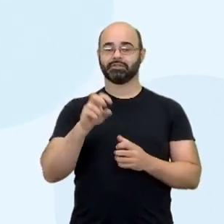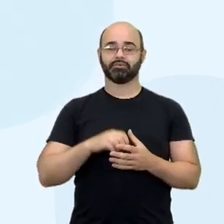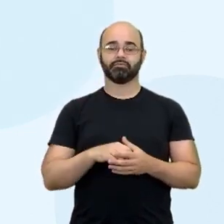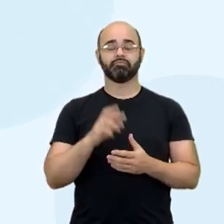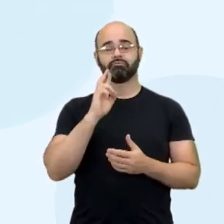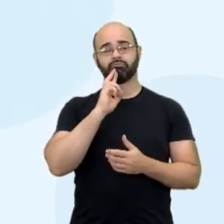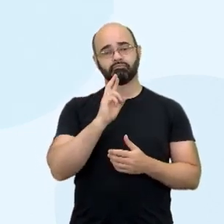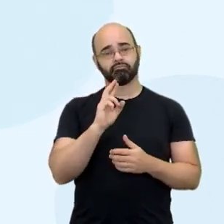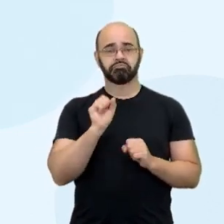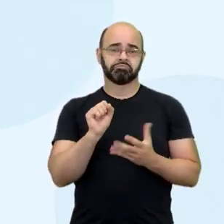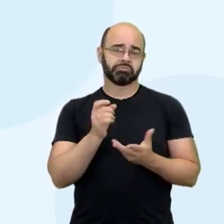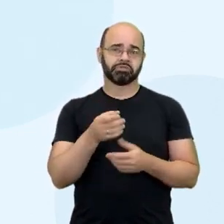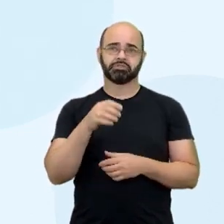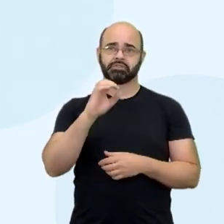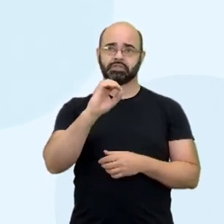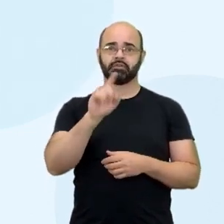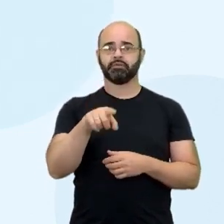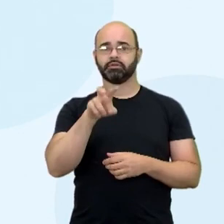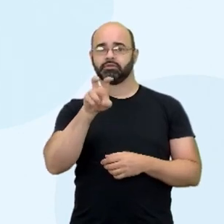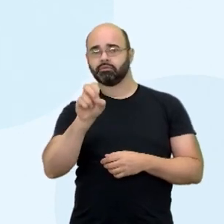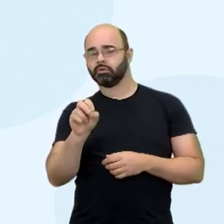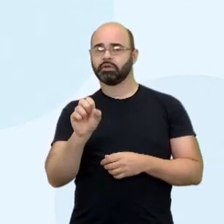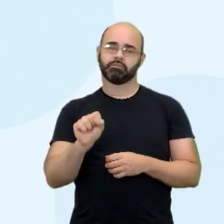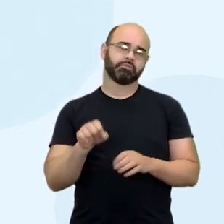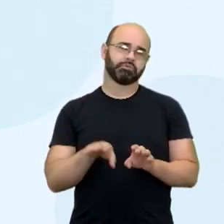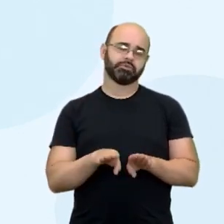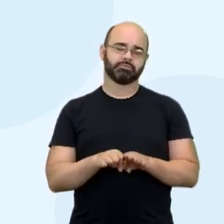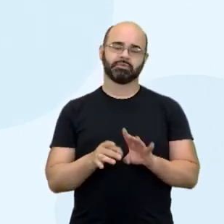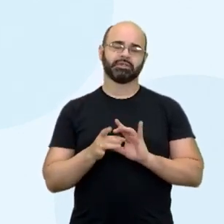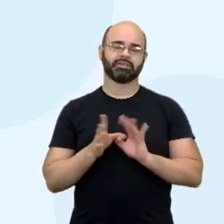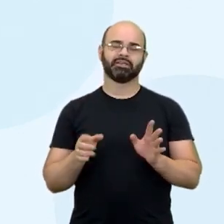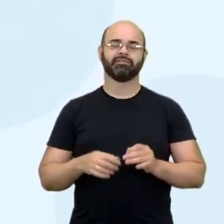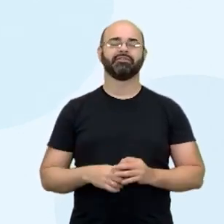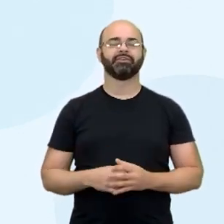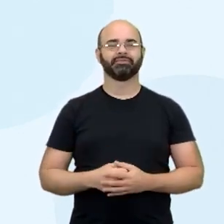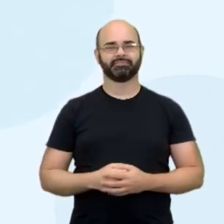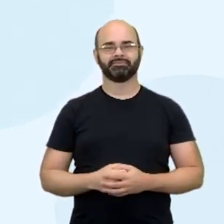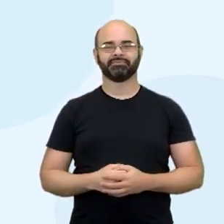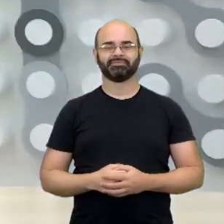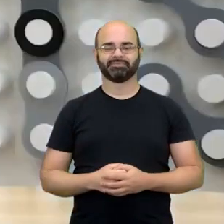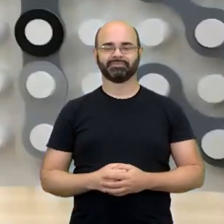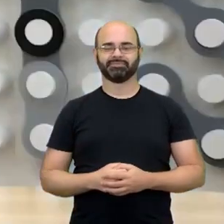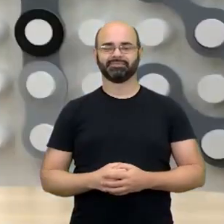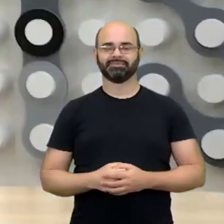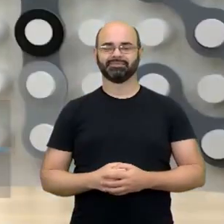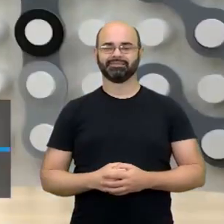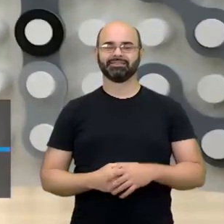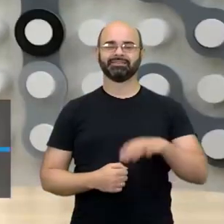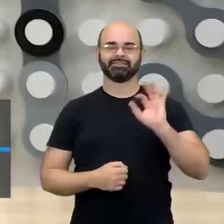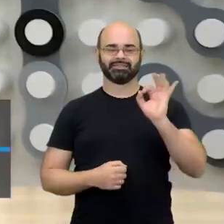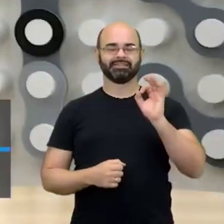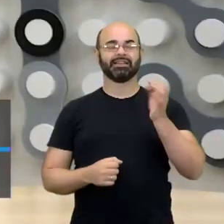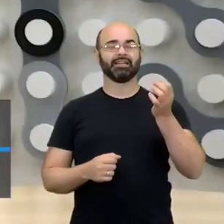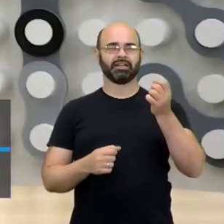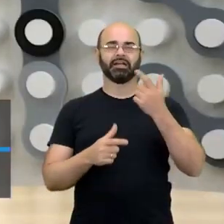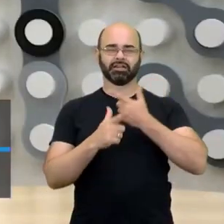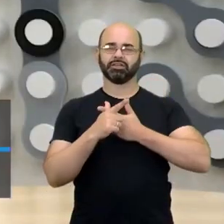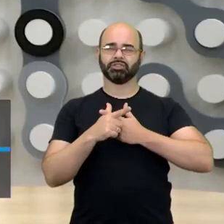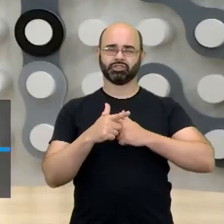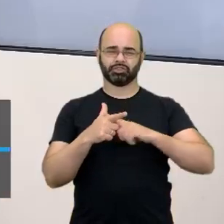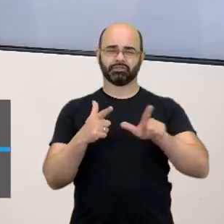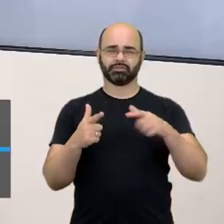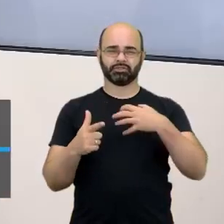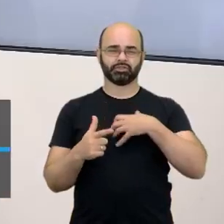como 0,50 também, não tem problema algum. Mas Né? você sabe que aquelas é o tipo de divisão que você tem que bater o olho, você tem que saber o